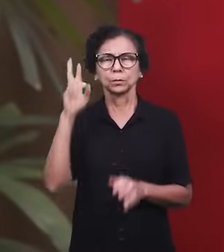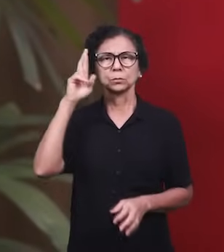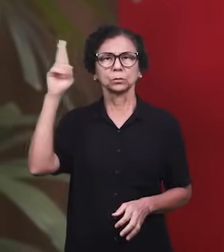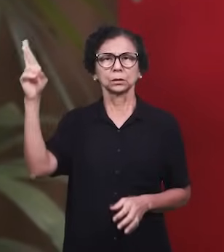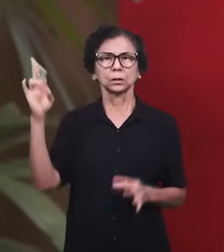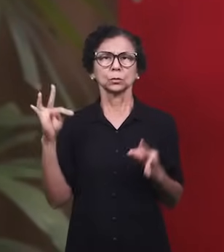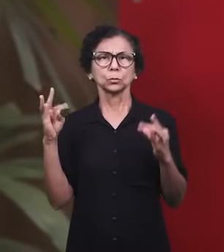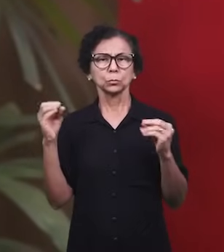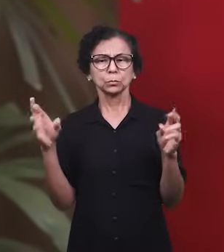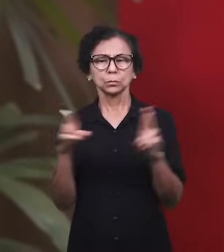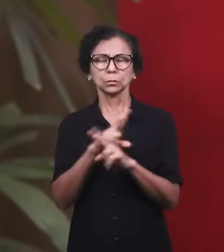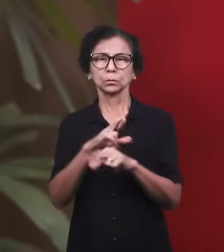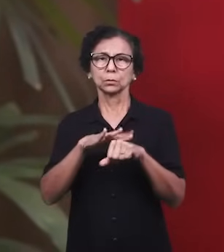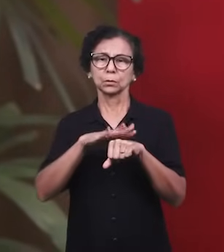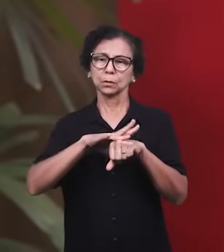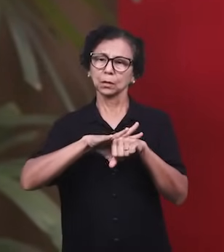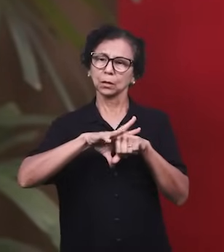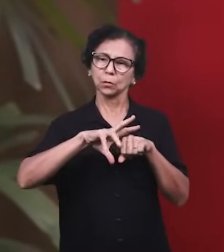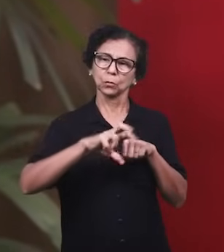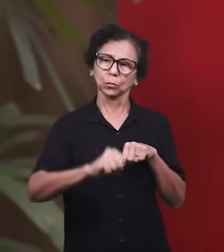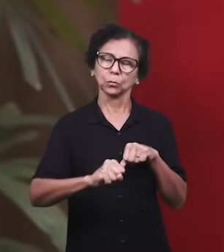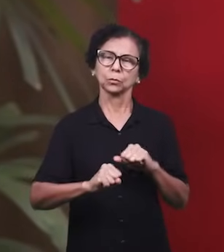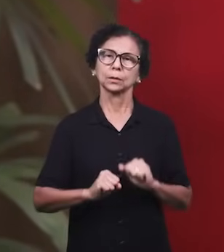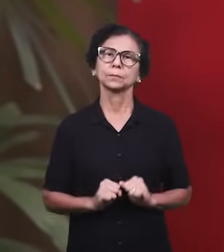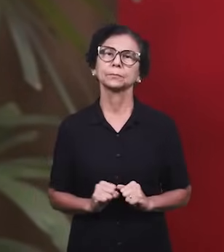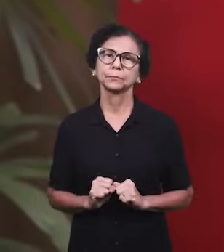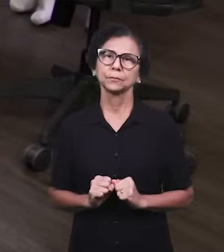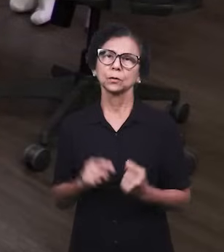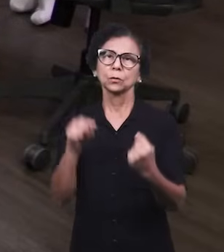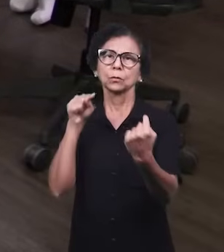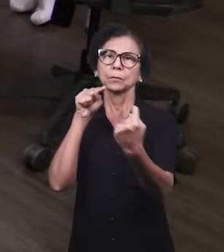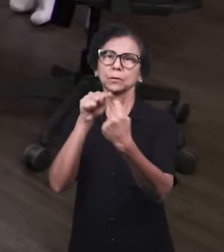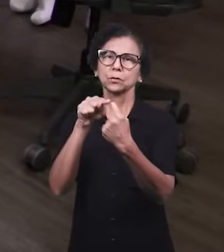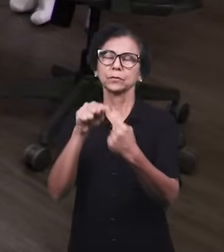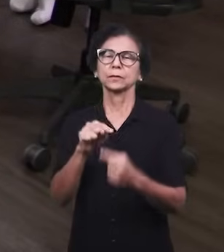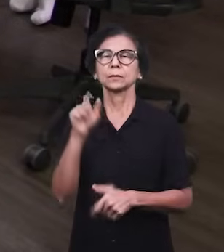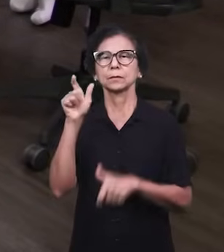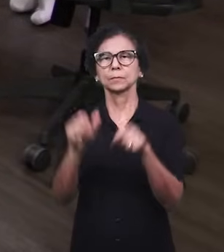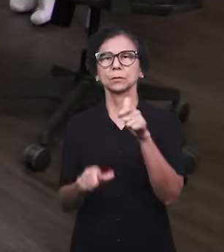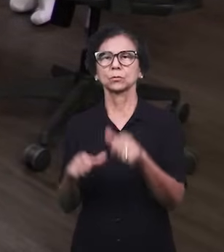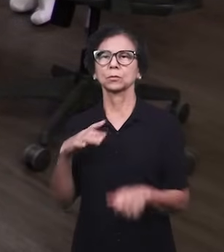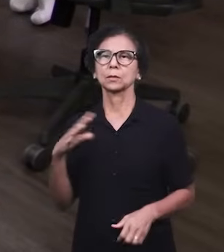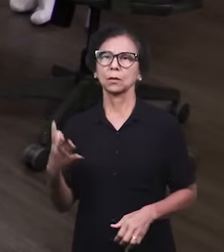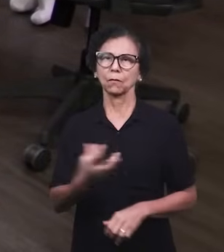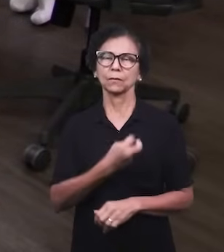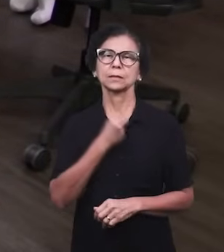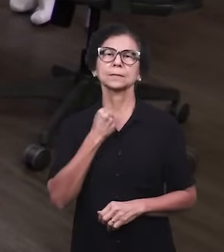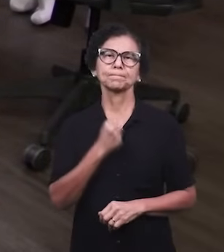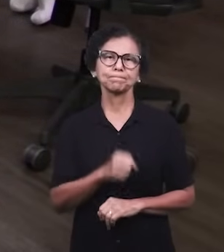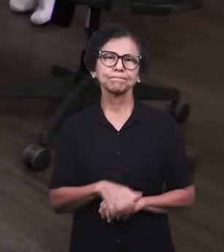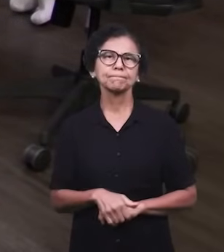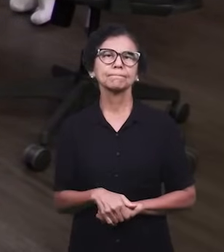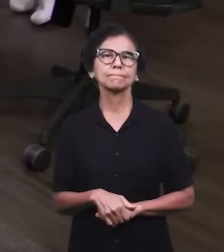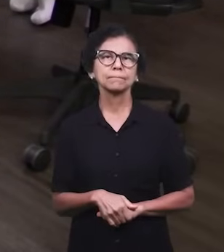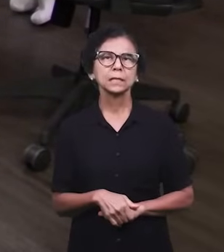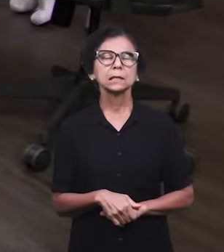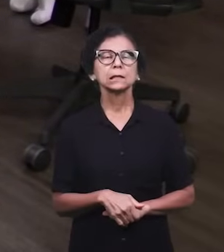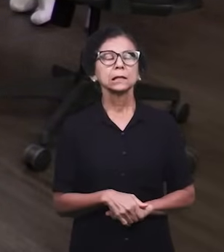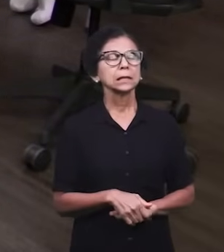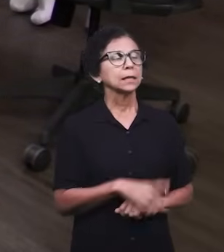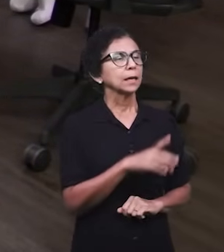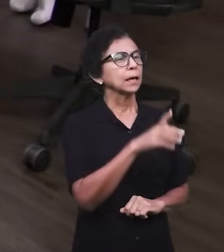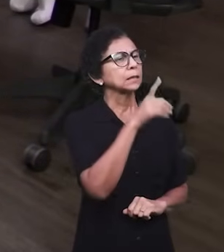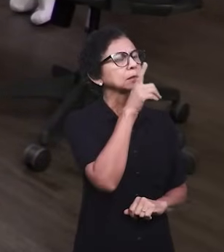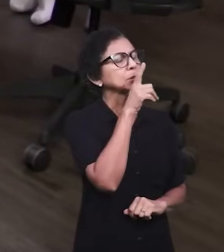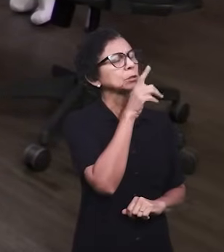aspecto relacionado à cura está voltado para o objetivo de salvação de vidas. Glória a Jesus. Gilson, há